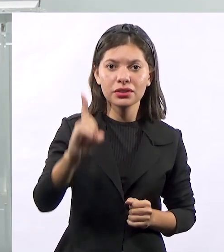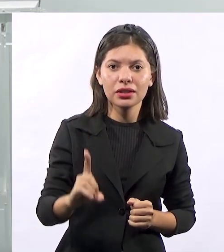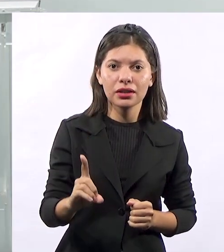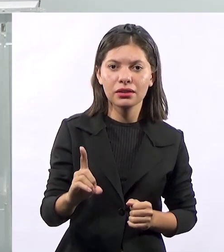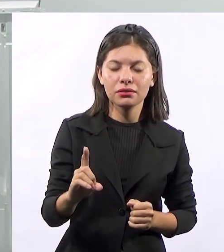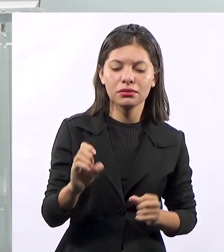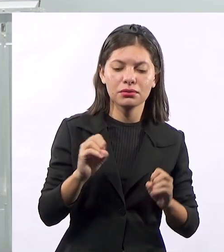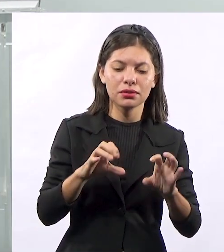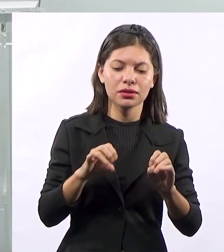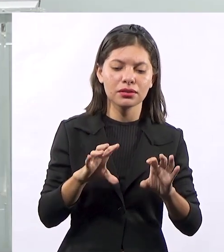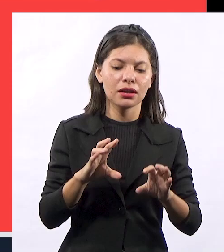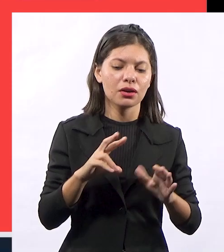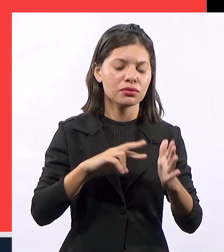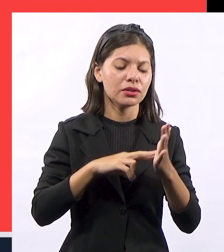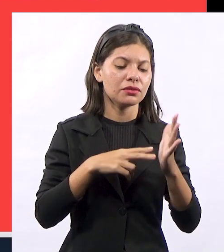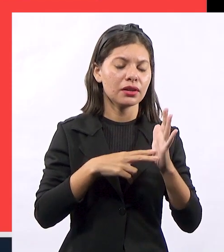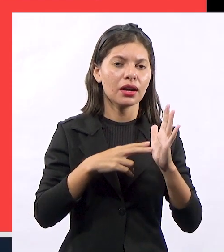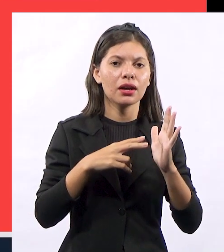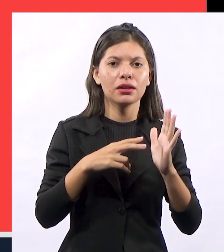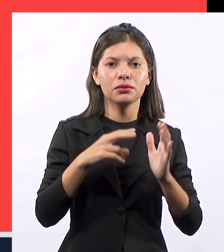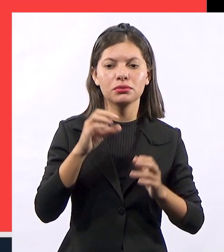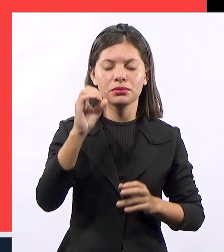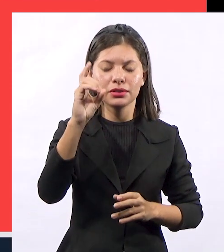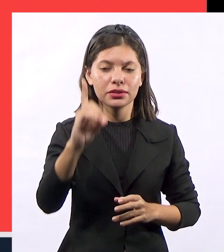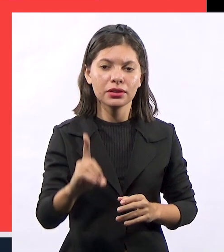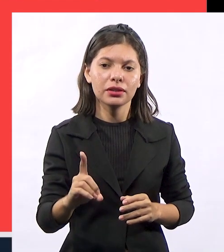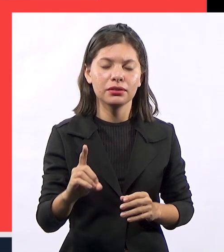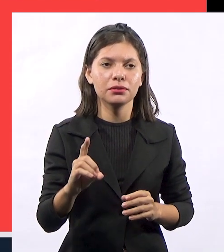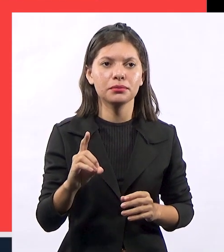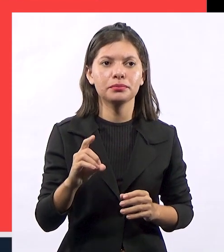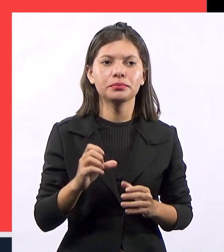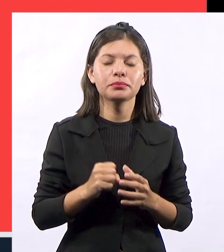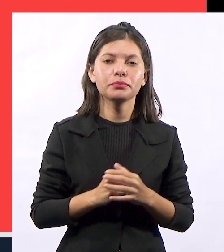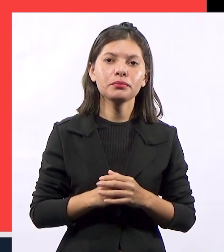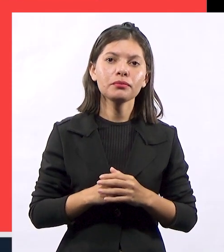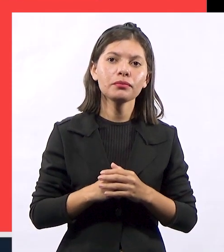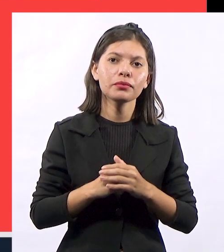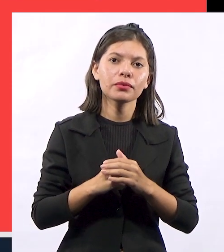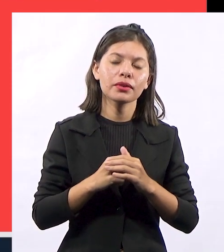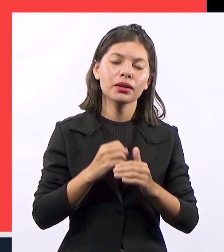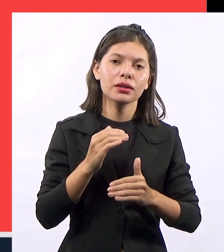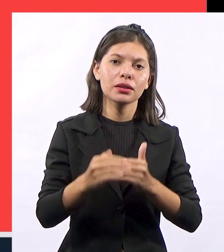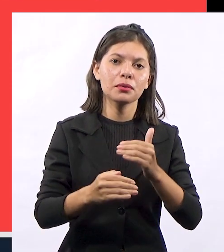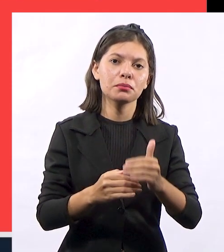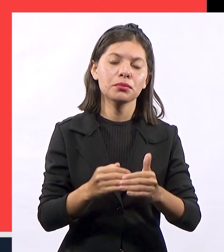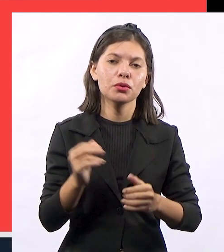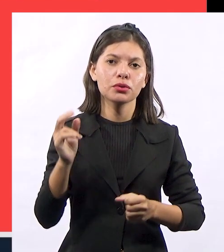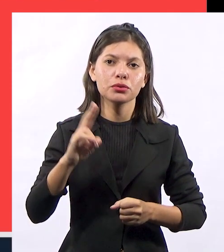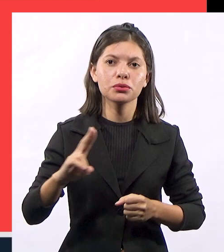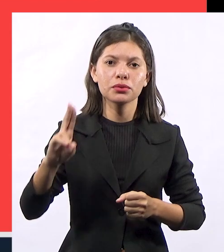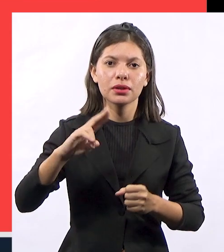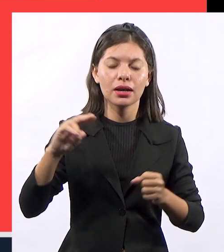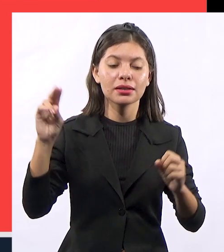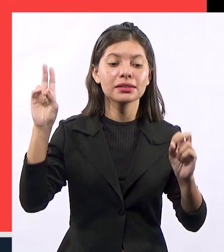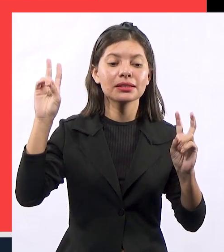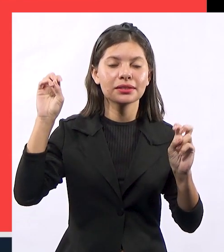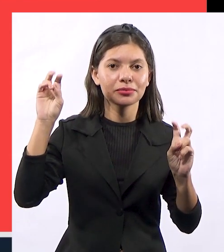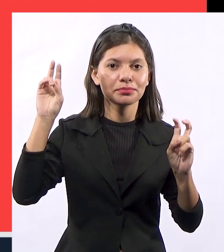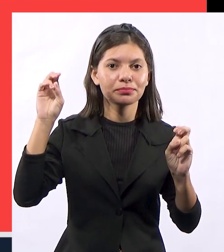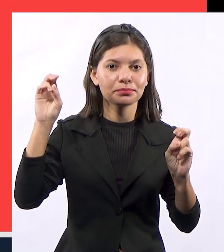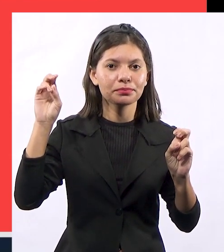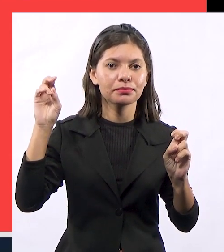que é educação? Depois você vai fazer o uso das citações para justificar a sua ideia, né? Para